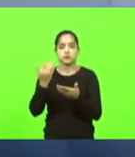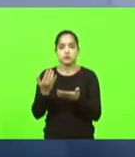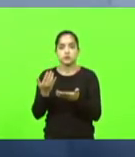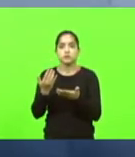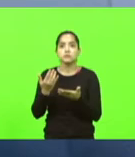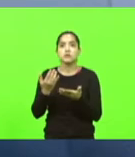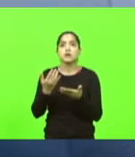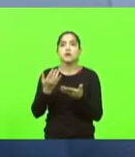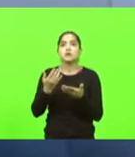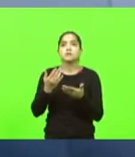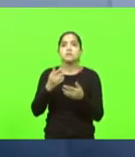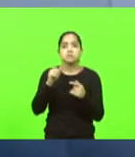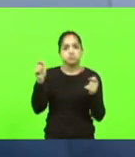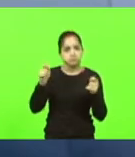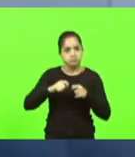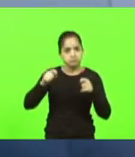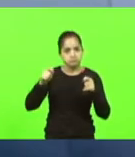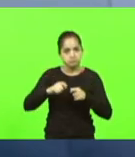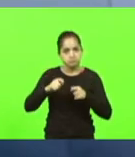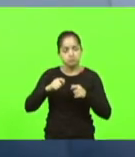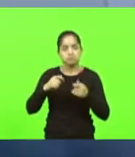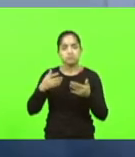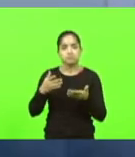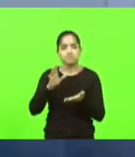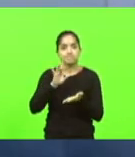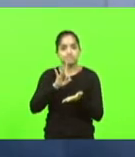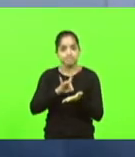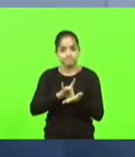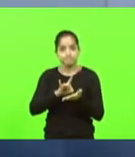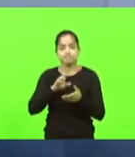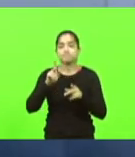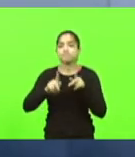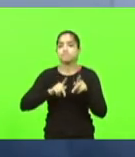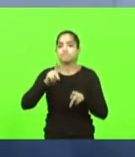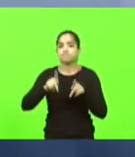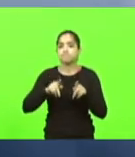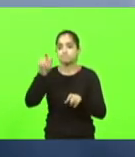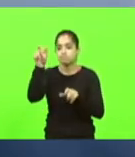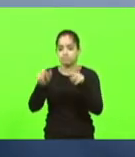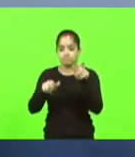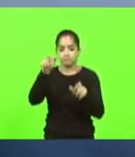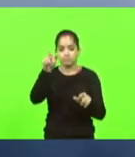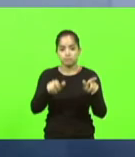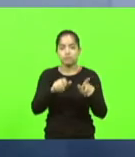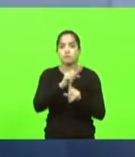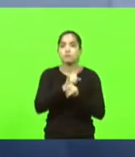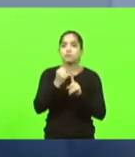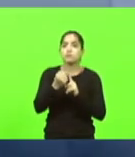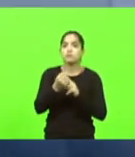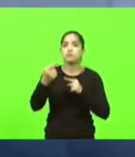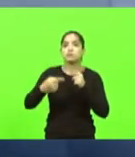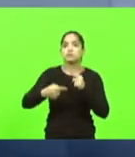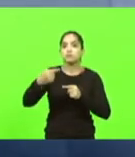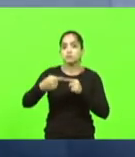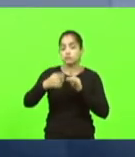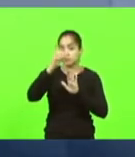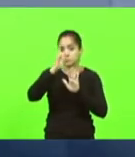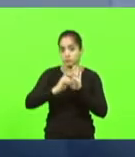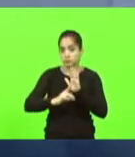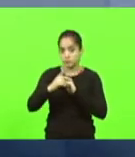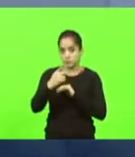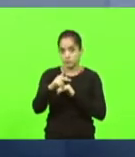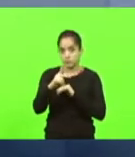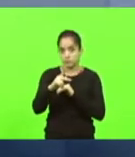êxito, sempre com a necessária legitimidade popular dos atores sociais discutindo ativamente os seus direitos. Agradeço,